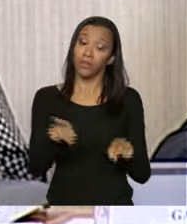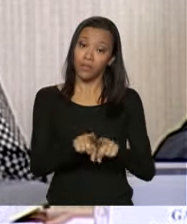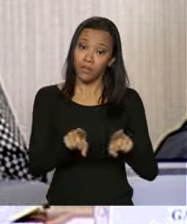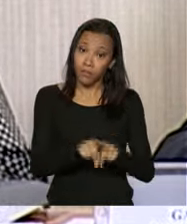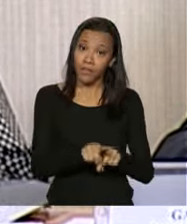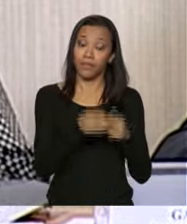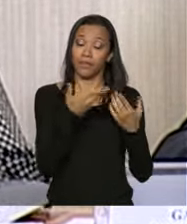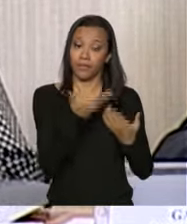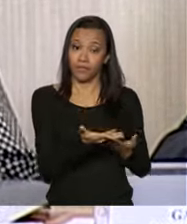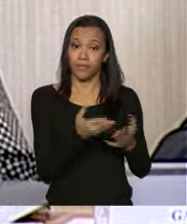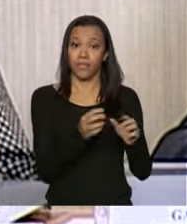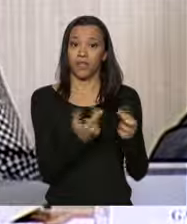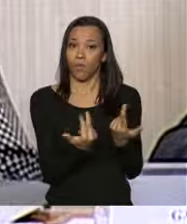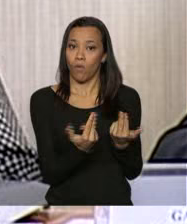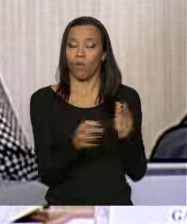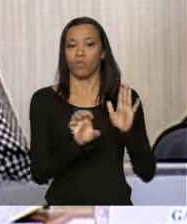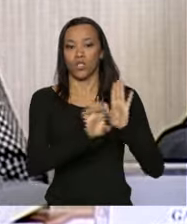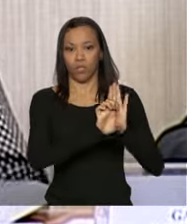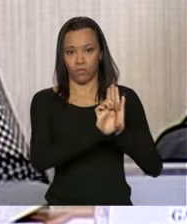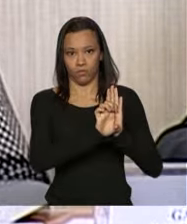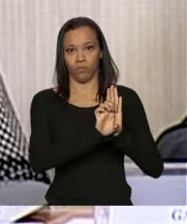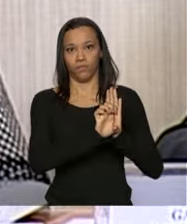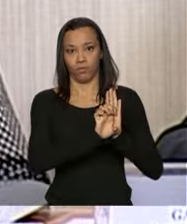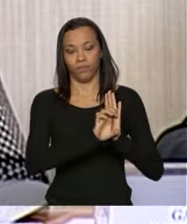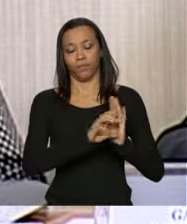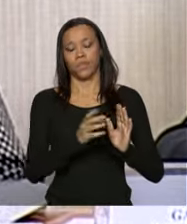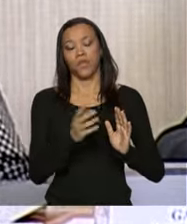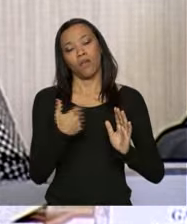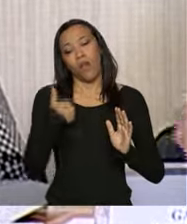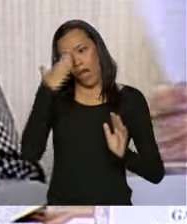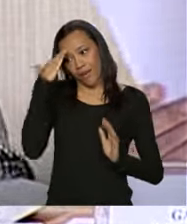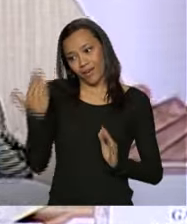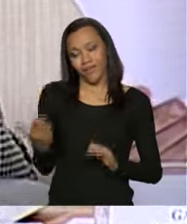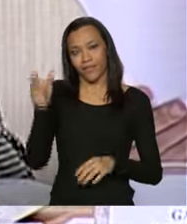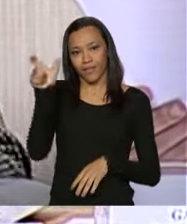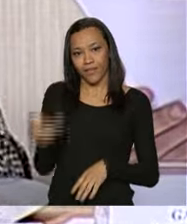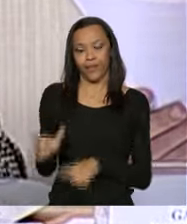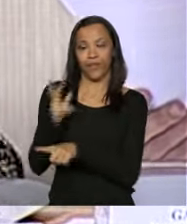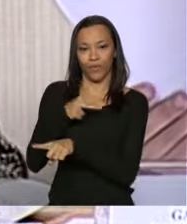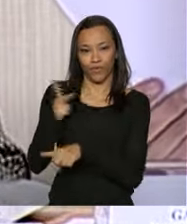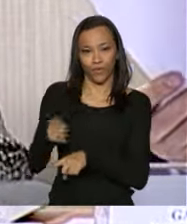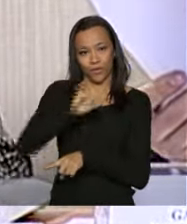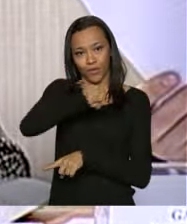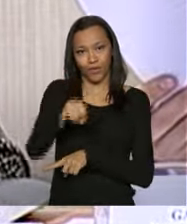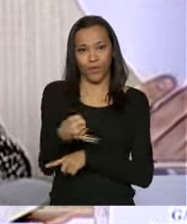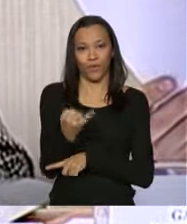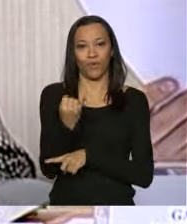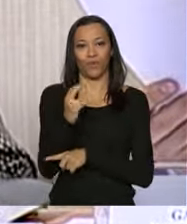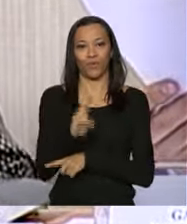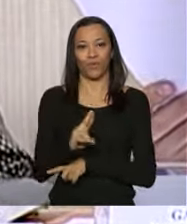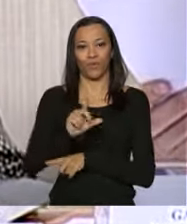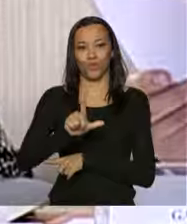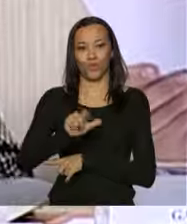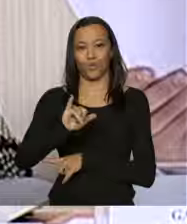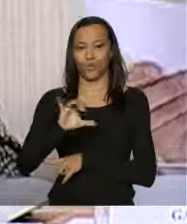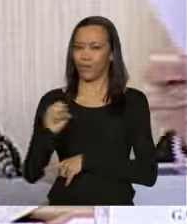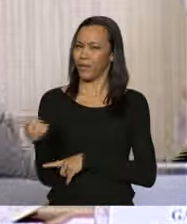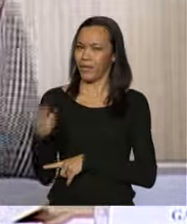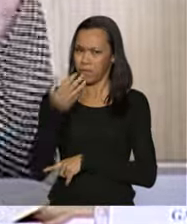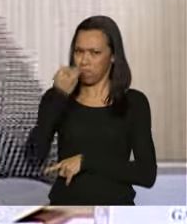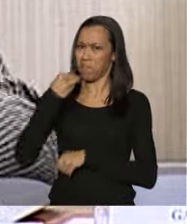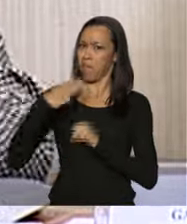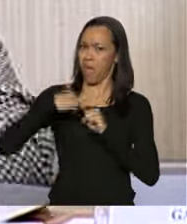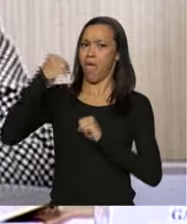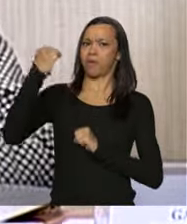Estatuto do Desarmamento. Então, queria agradecer muito ao professor Júlio, né, a Salete chamou ele de eterno mestre